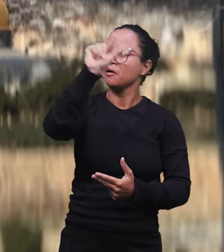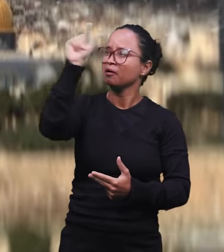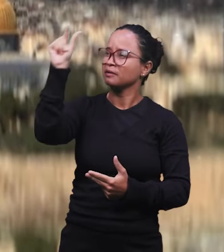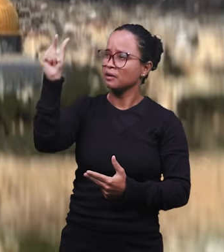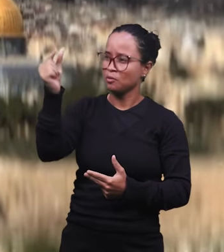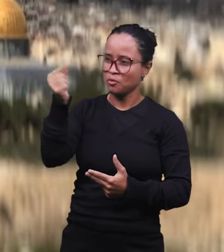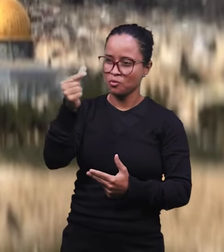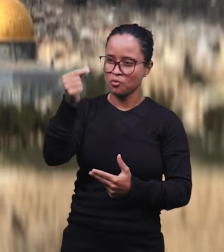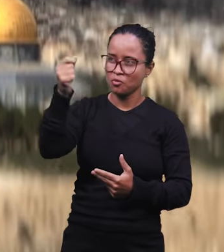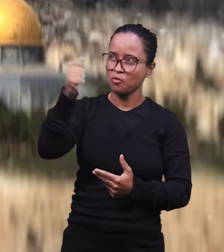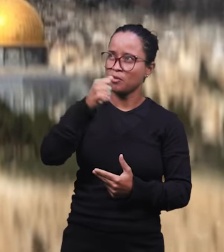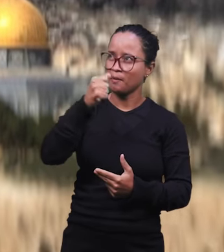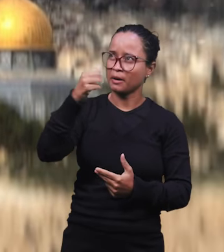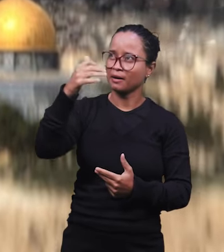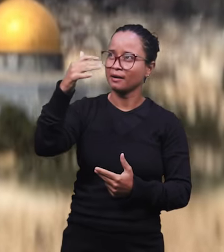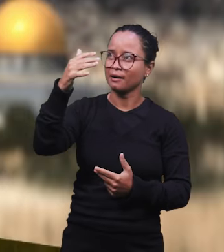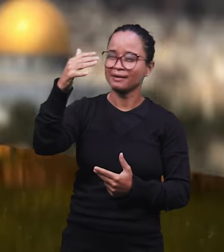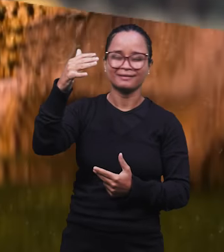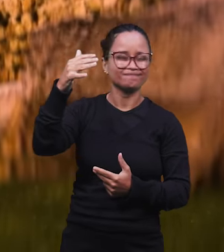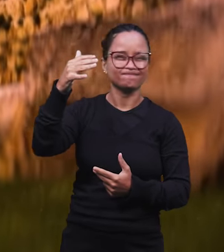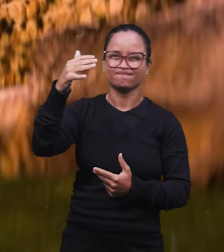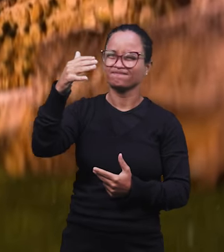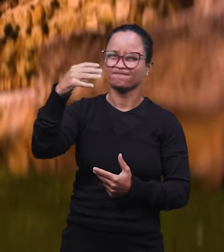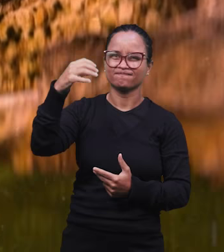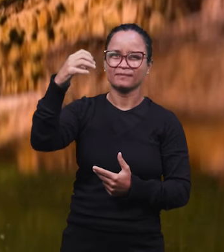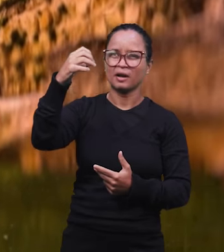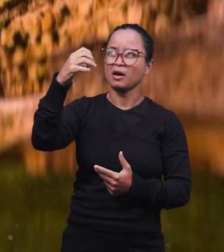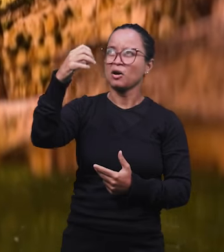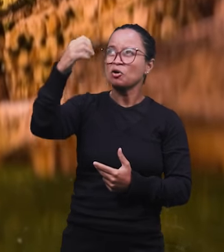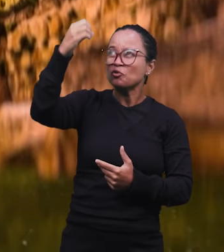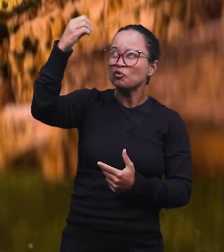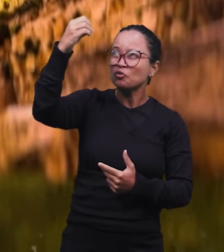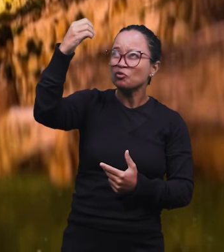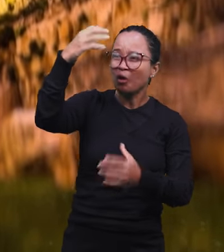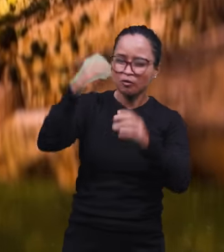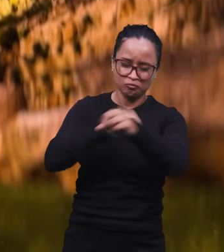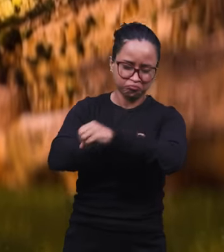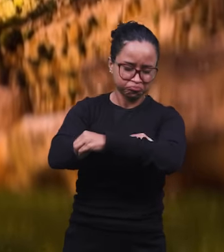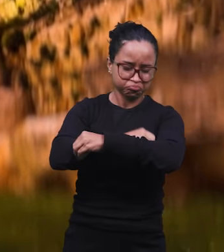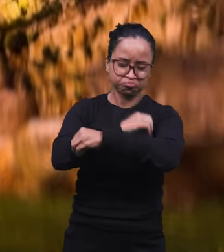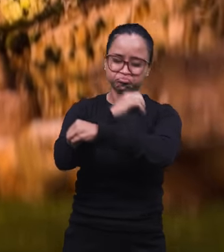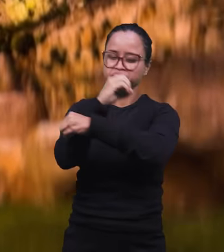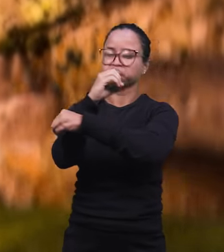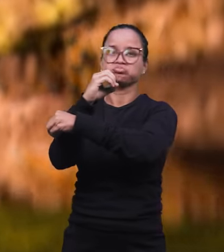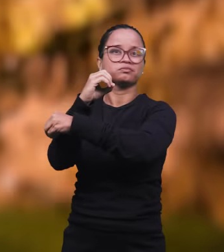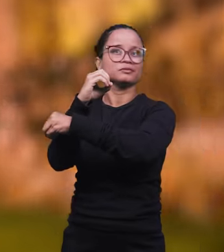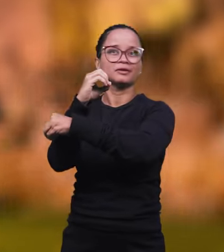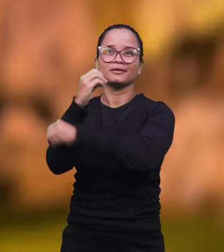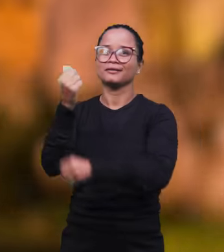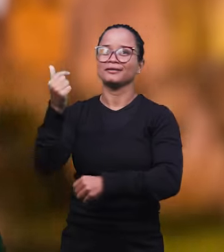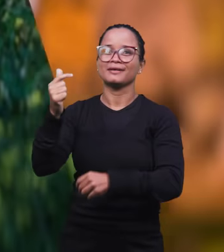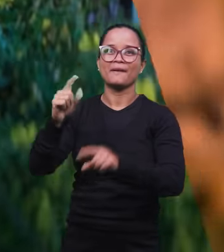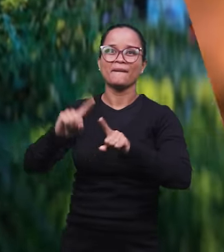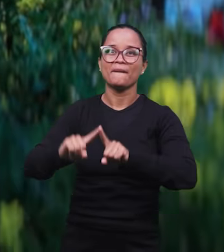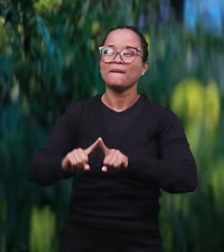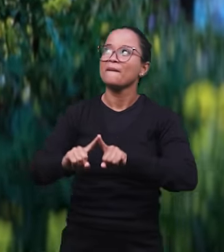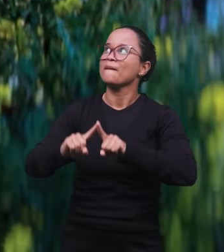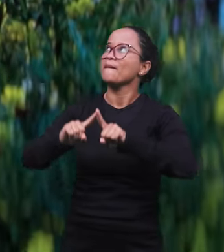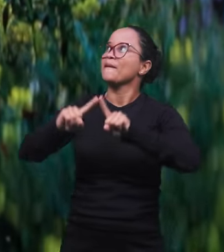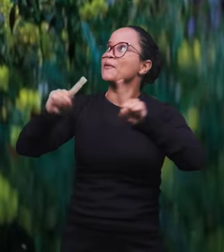não brilhava a luz, nem sol nascia lá, mas